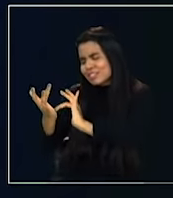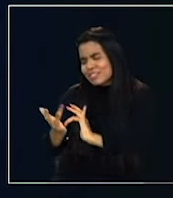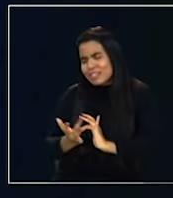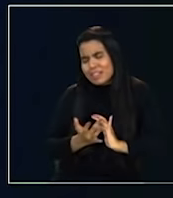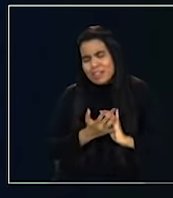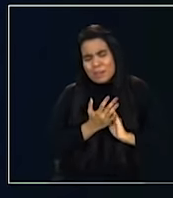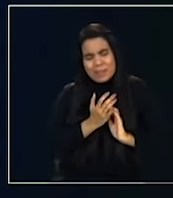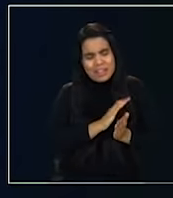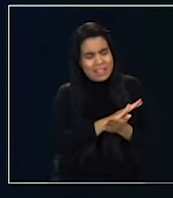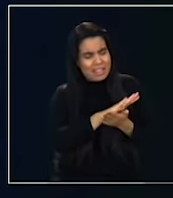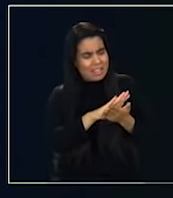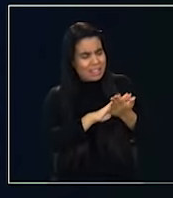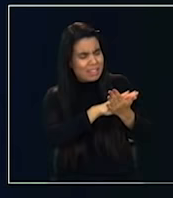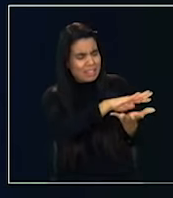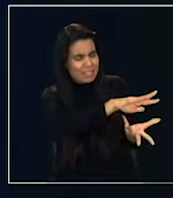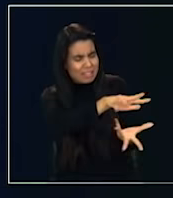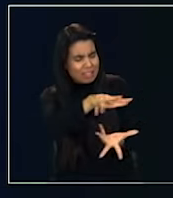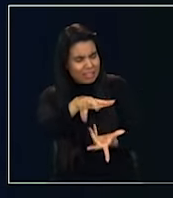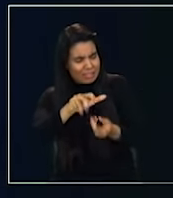nada